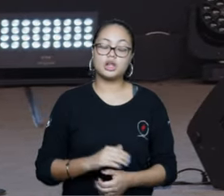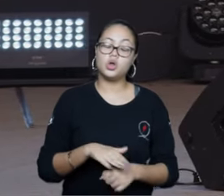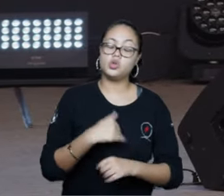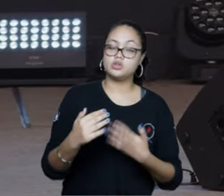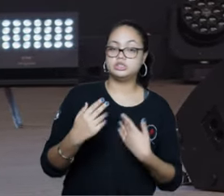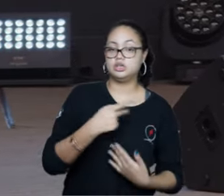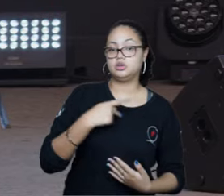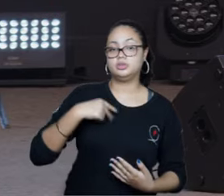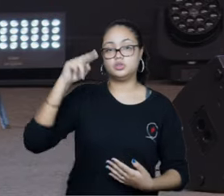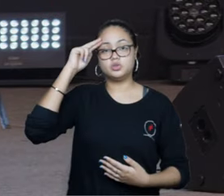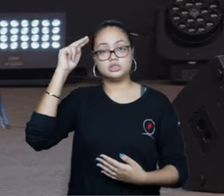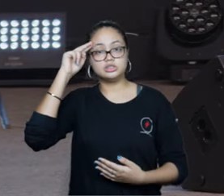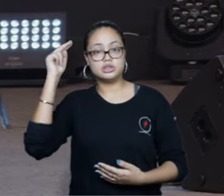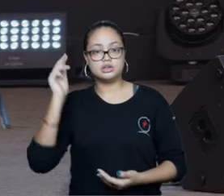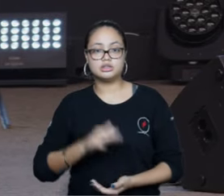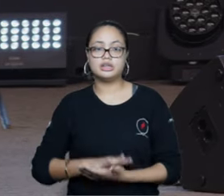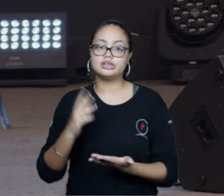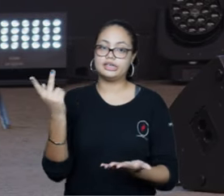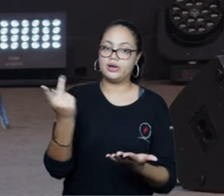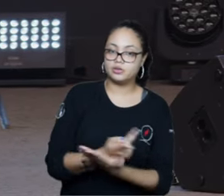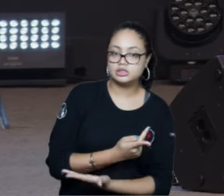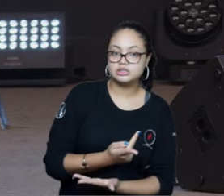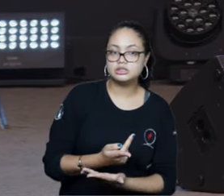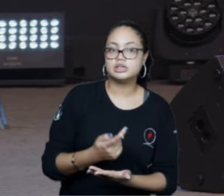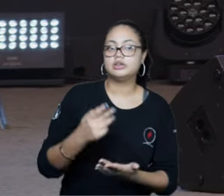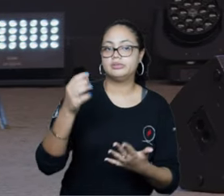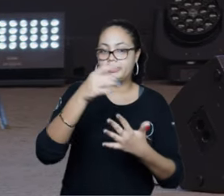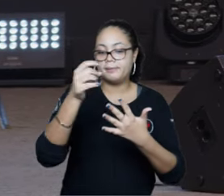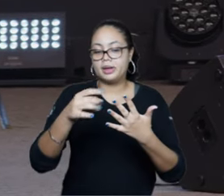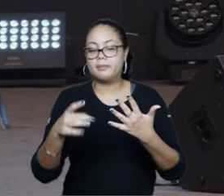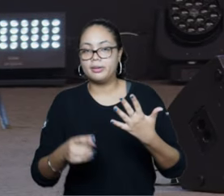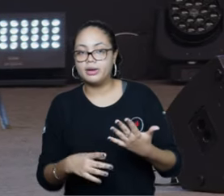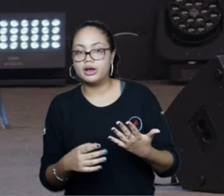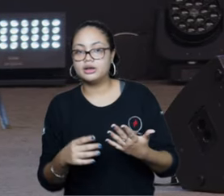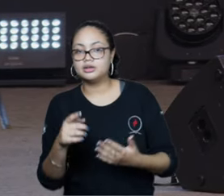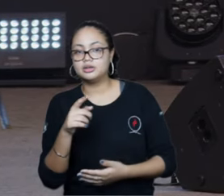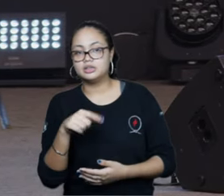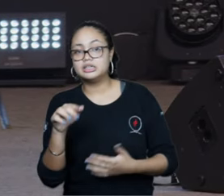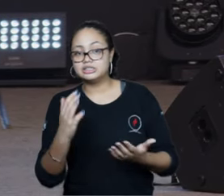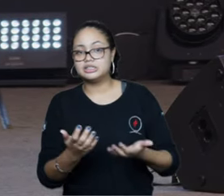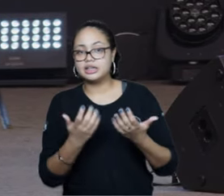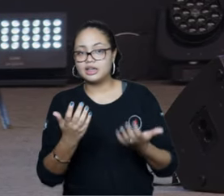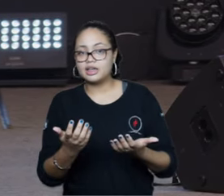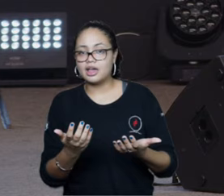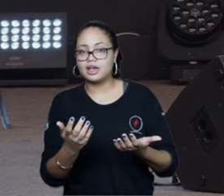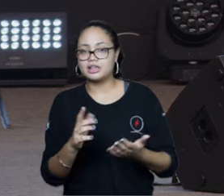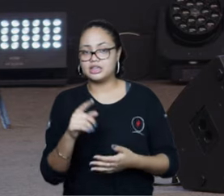falei Pastor tá acontecendo isso só quer que eu dei uma palavra